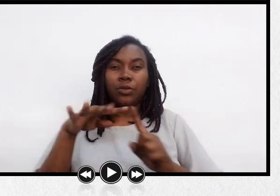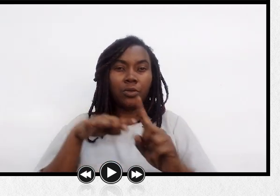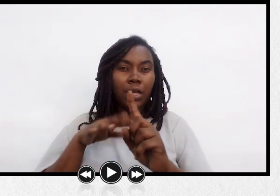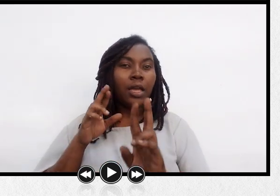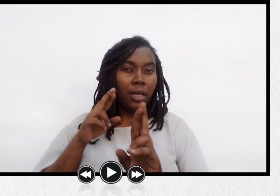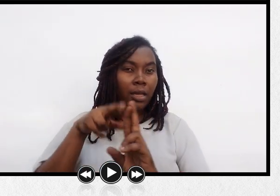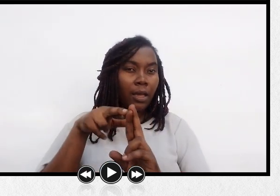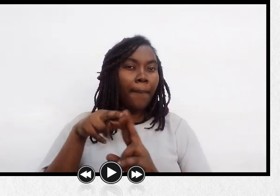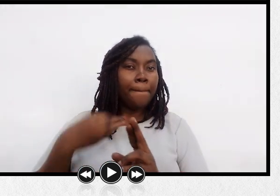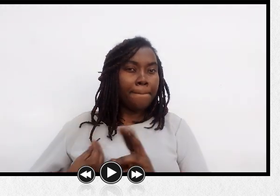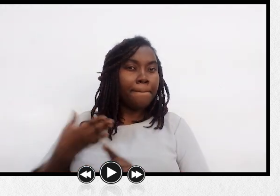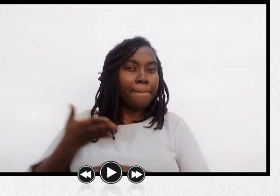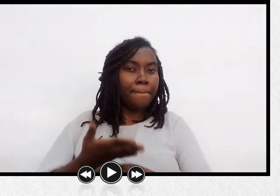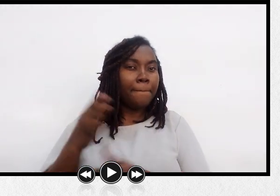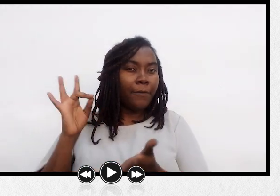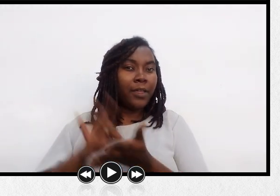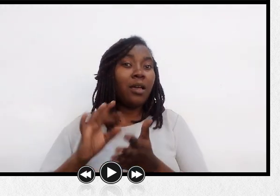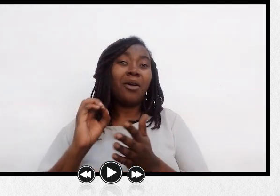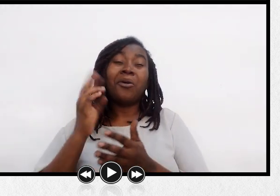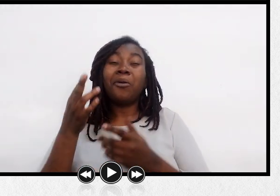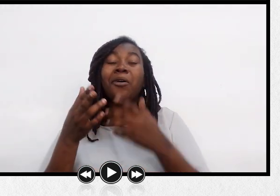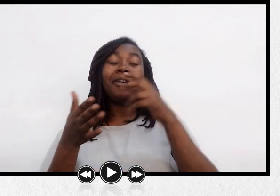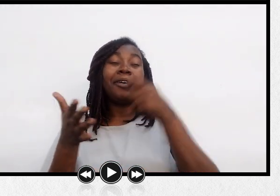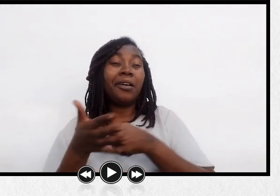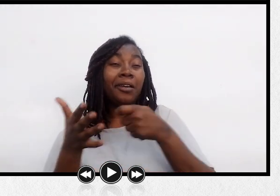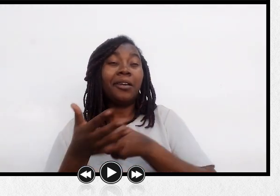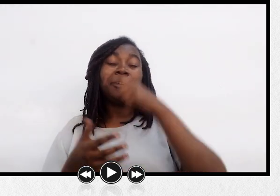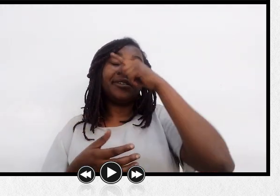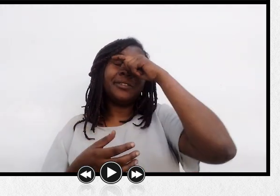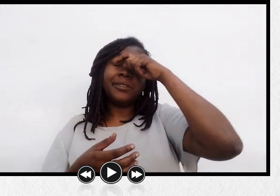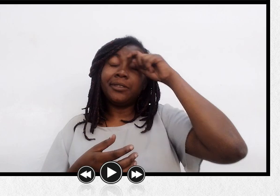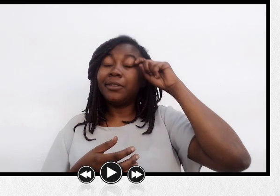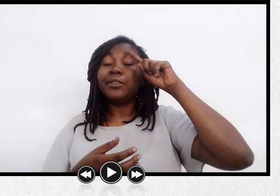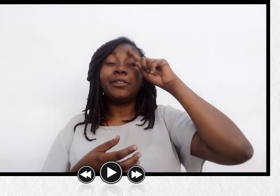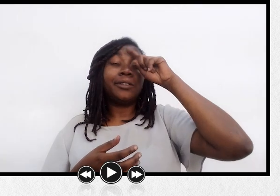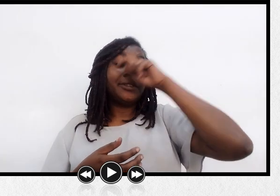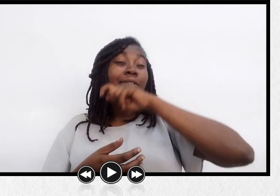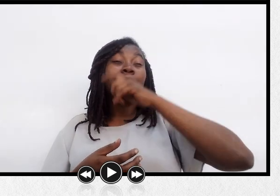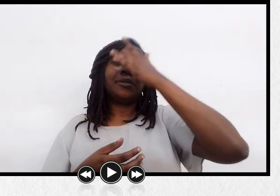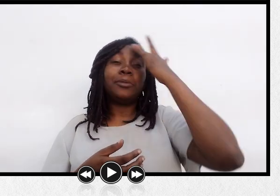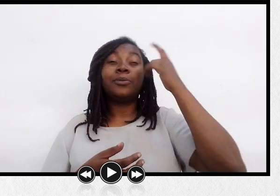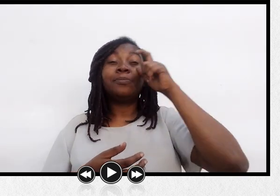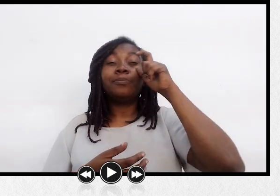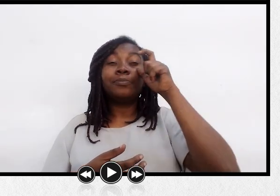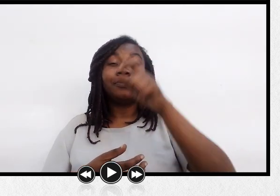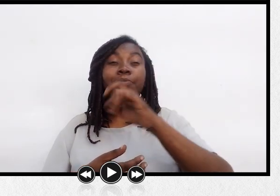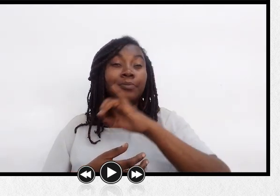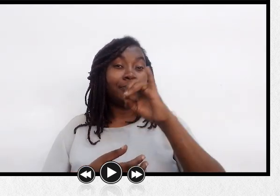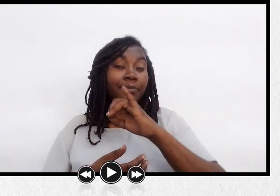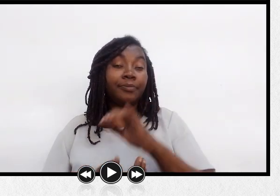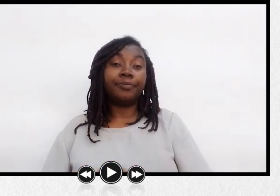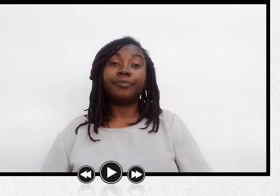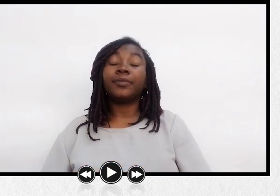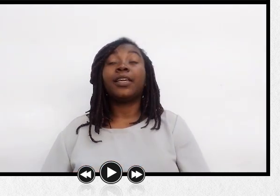participam efetivamente ou ainda é uma grande luta para que as pessoas conheçam e queiram se interagir com esse assunto? Eu vou dizer para